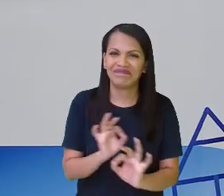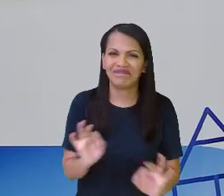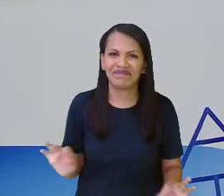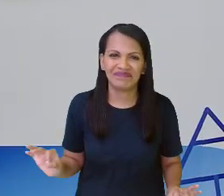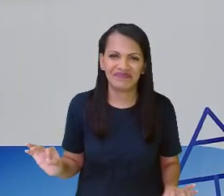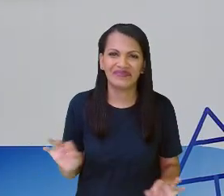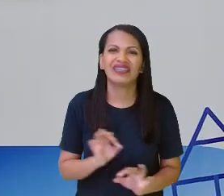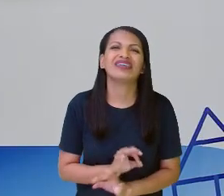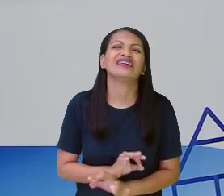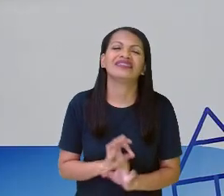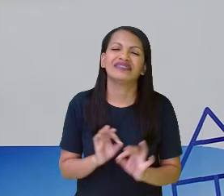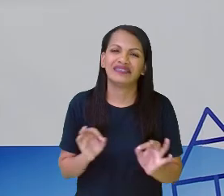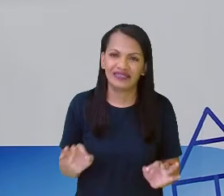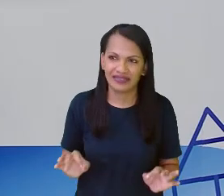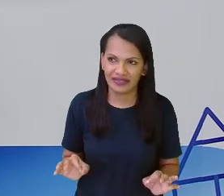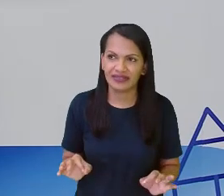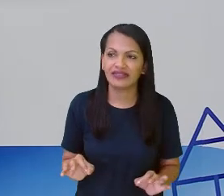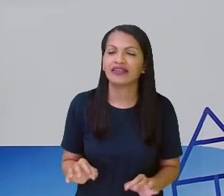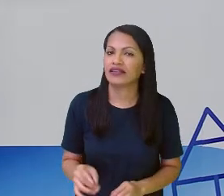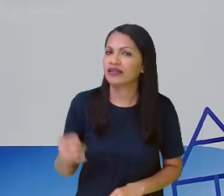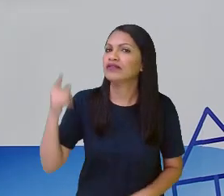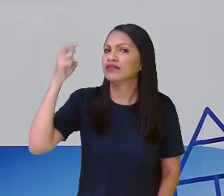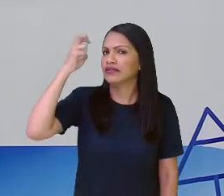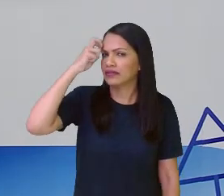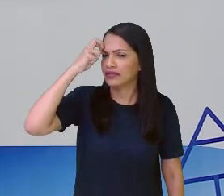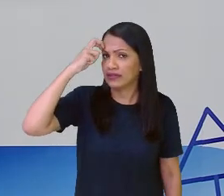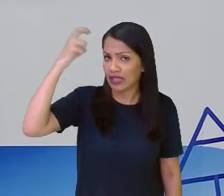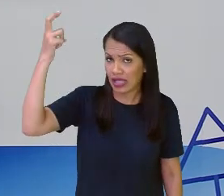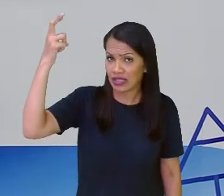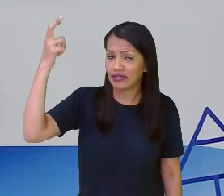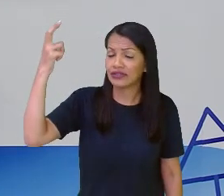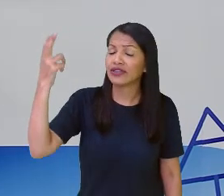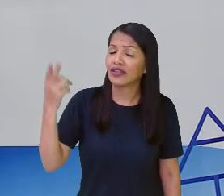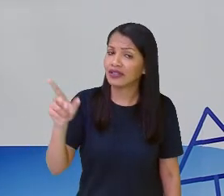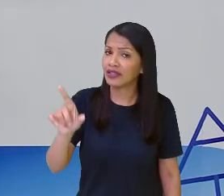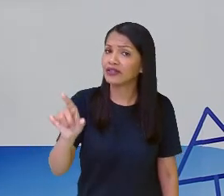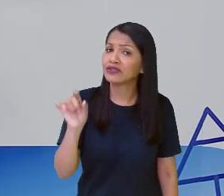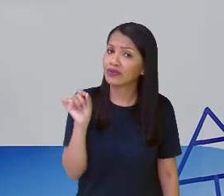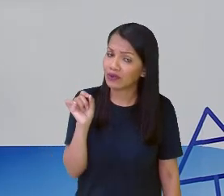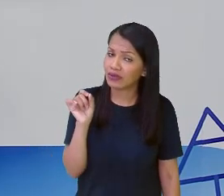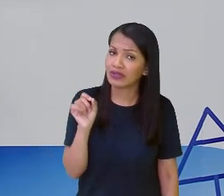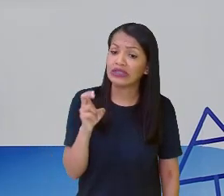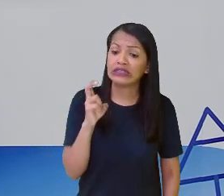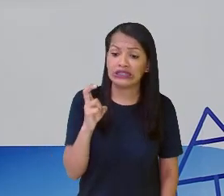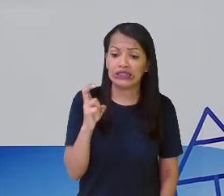Sem mais conversas. Muito inteligente essa alternativa.